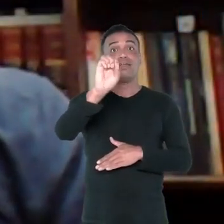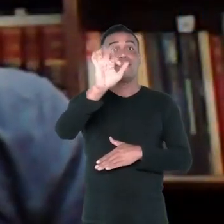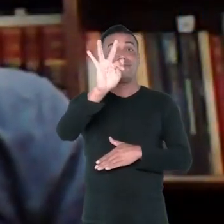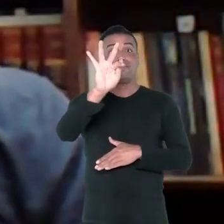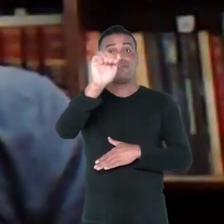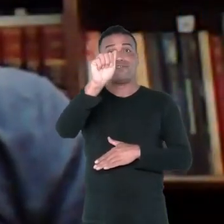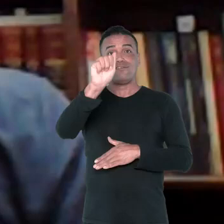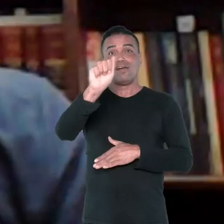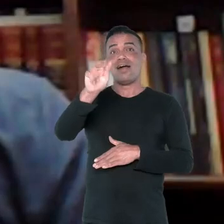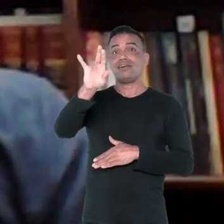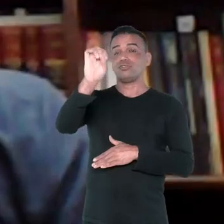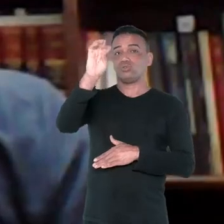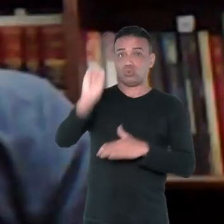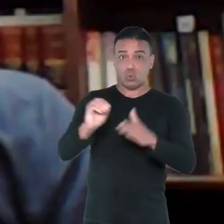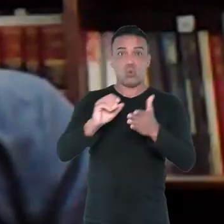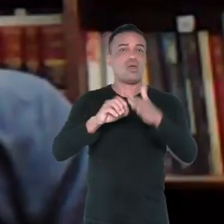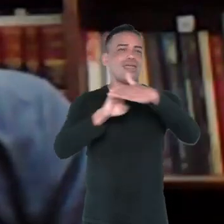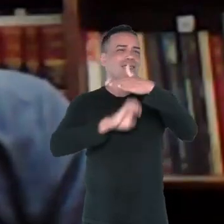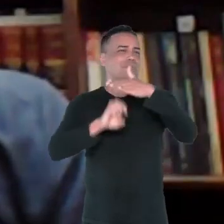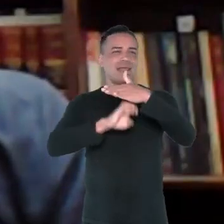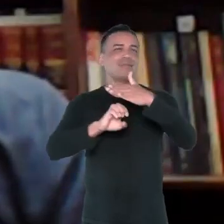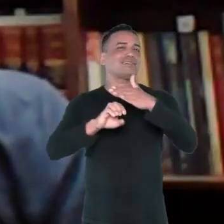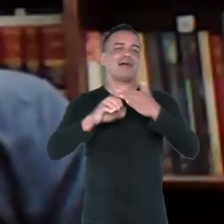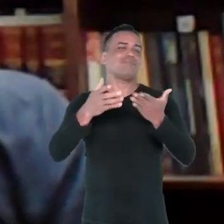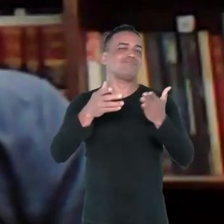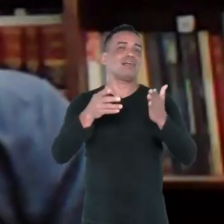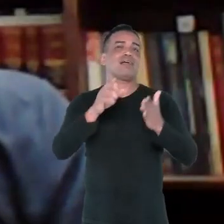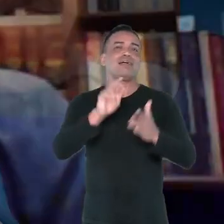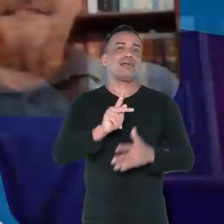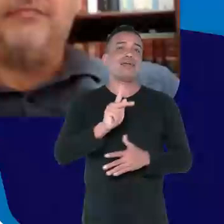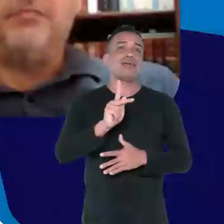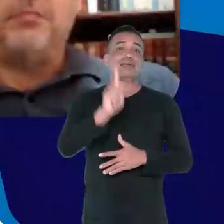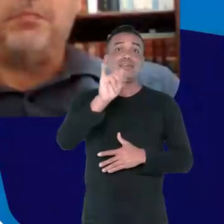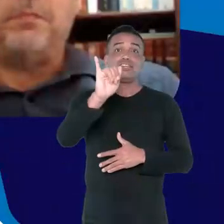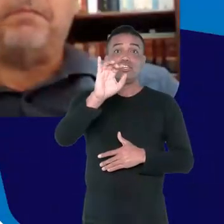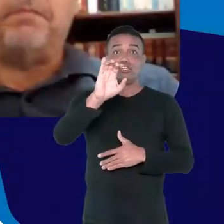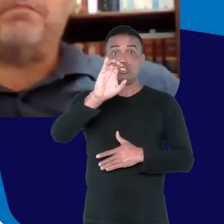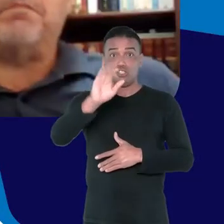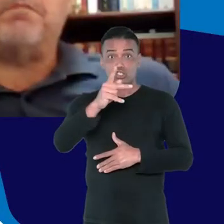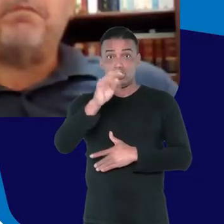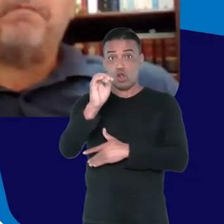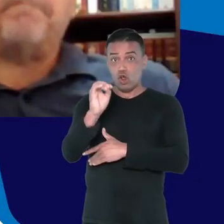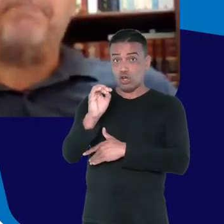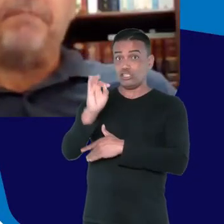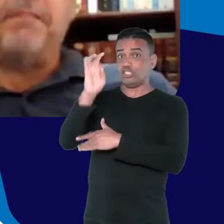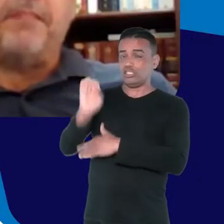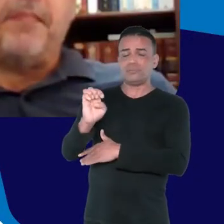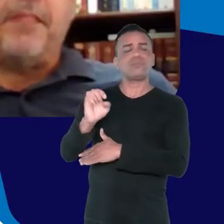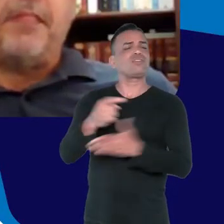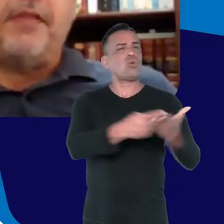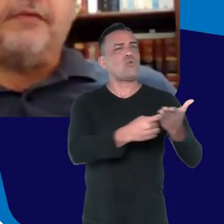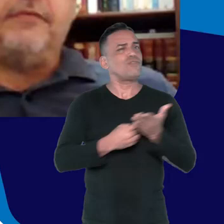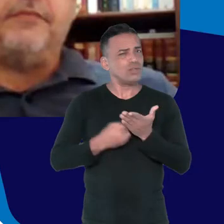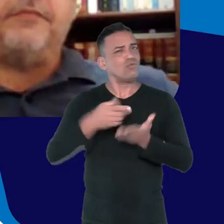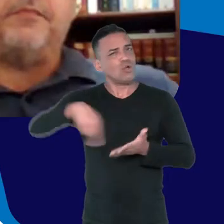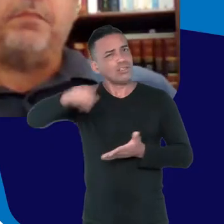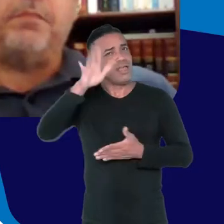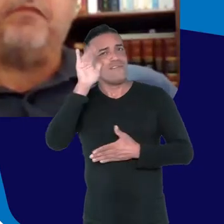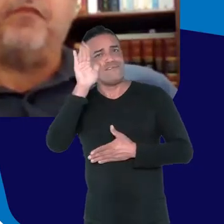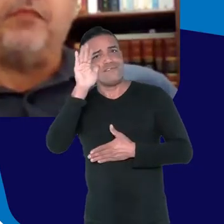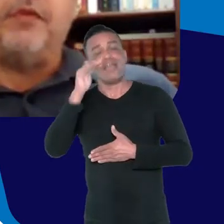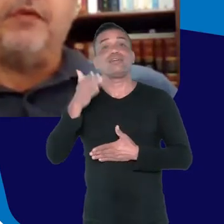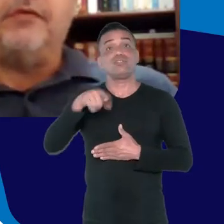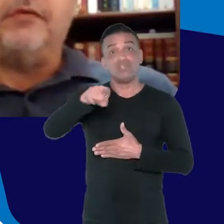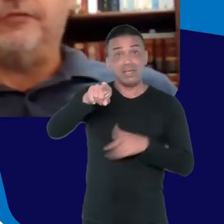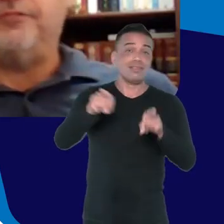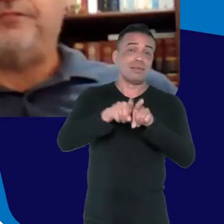Papo. Na parte inferior esquerda estão as logomarcas das marcas patrocinadoras do evento, e na parte inferior direita se encontra